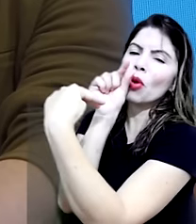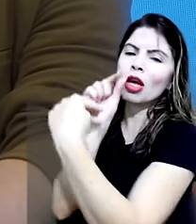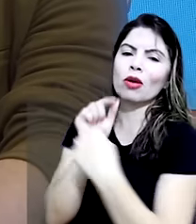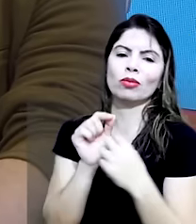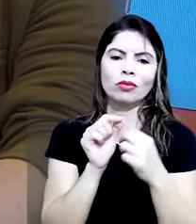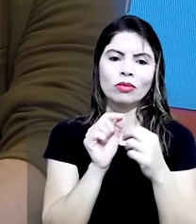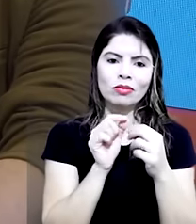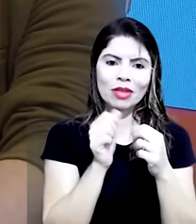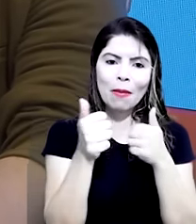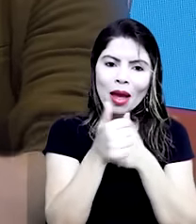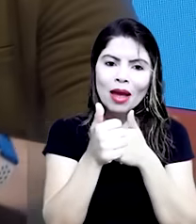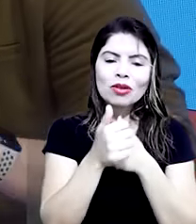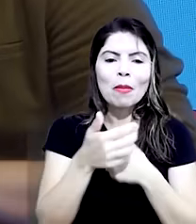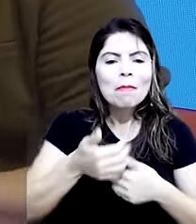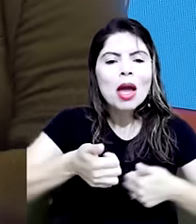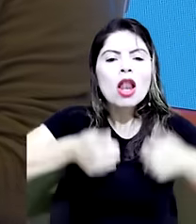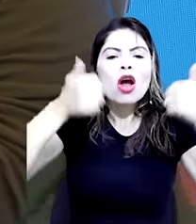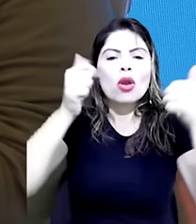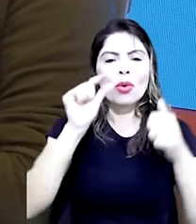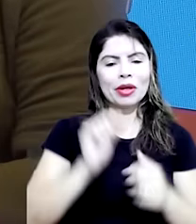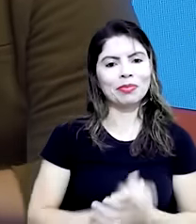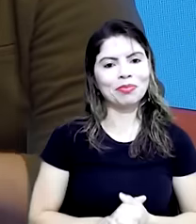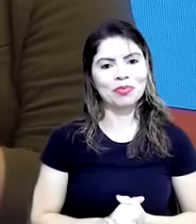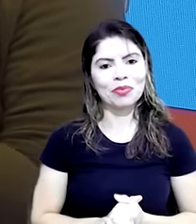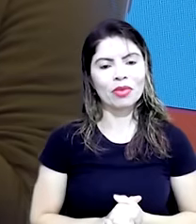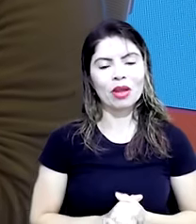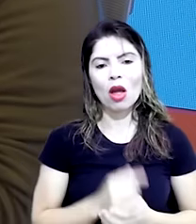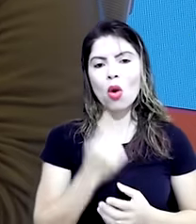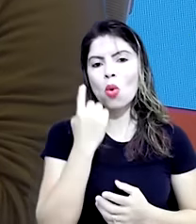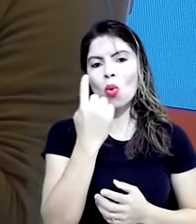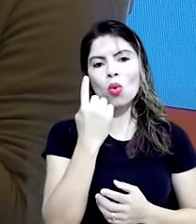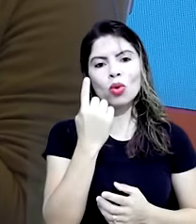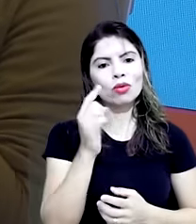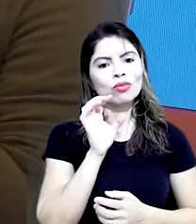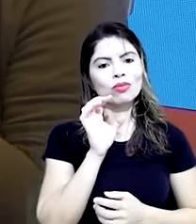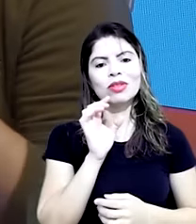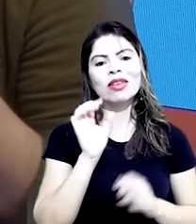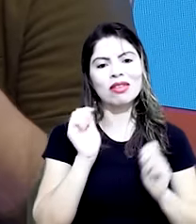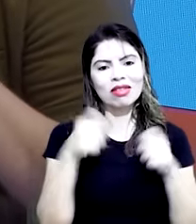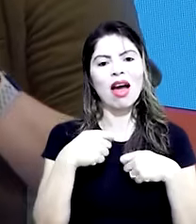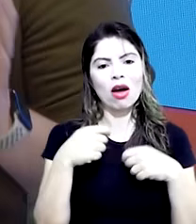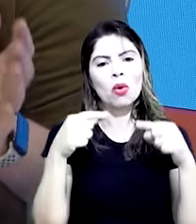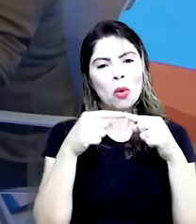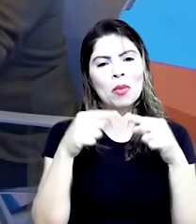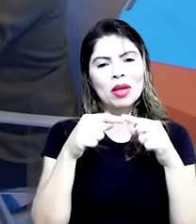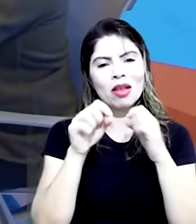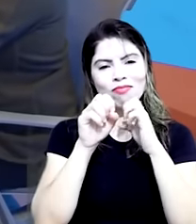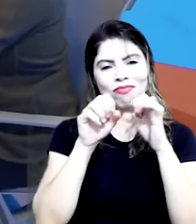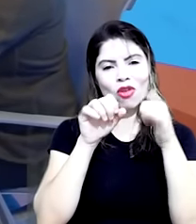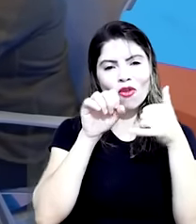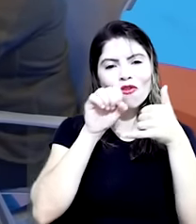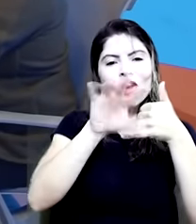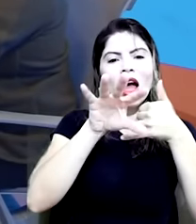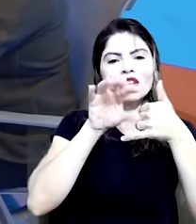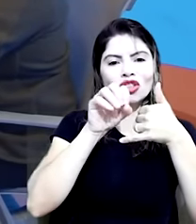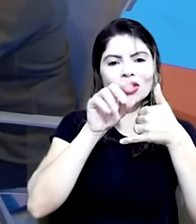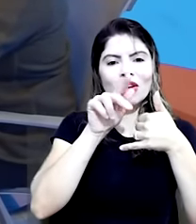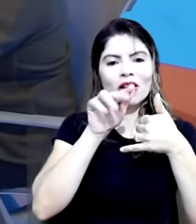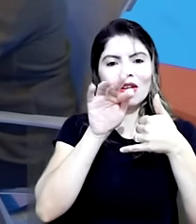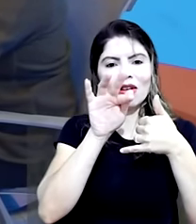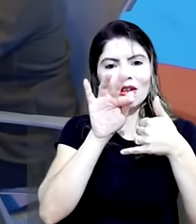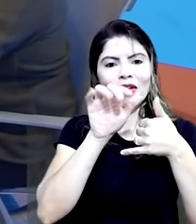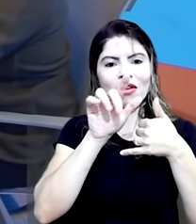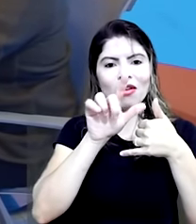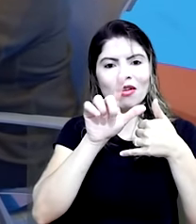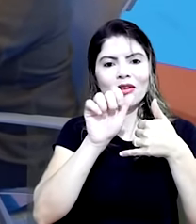foto um pouquinho melhorada é a única situação particularmente que eu diria assim tá ativa o flash mas no mais a a